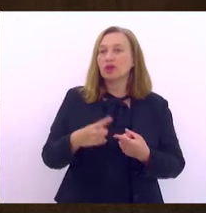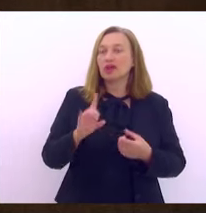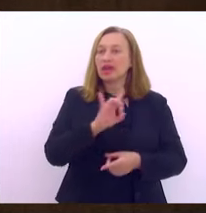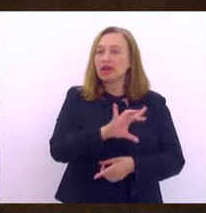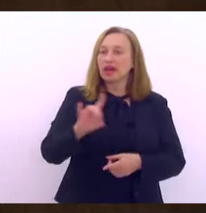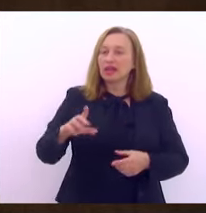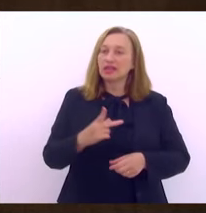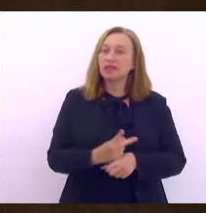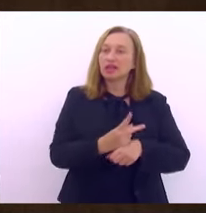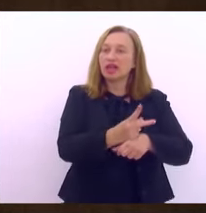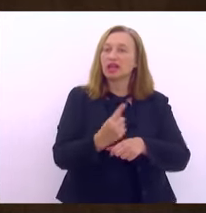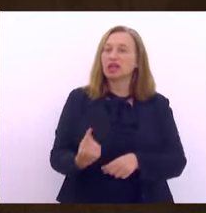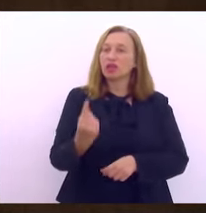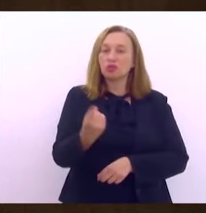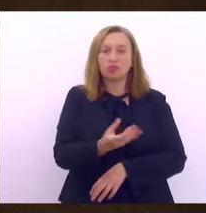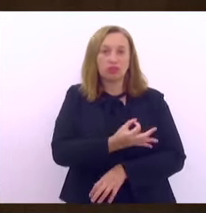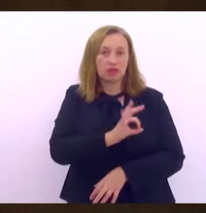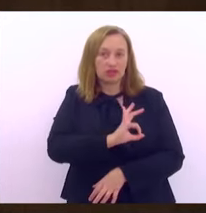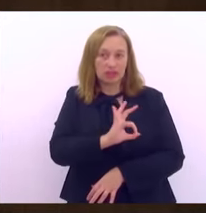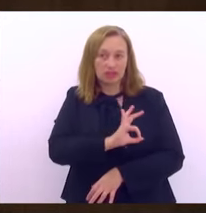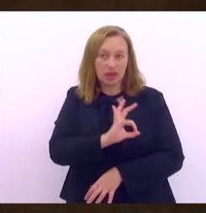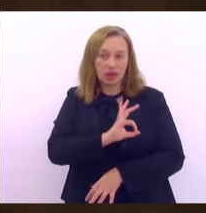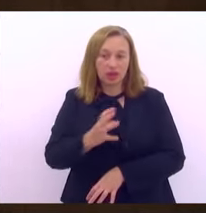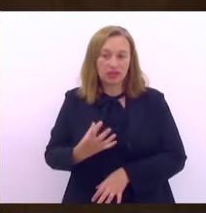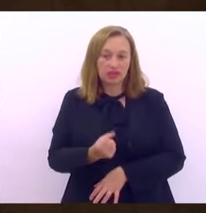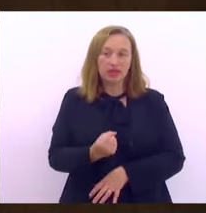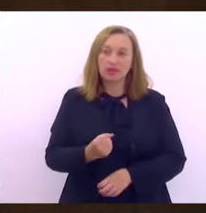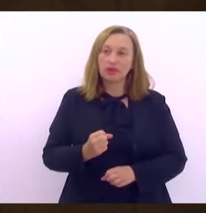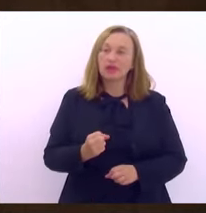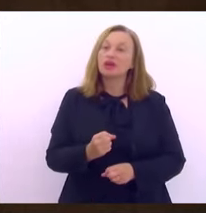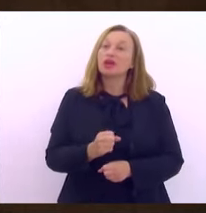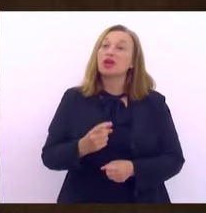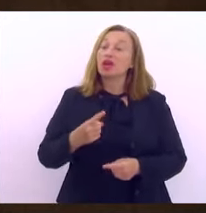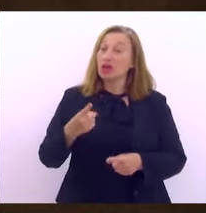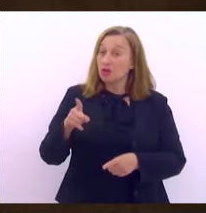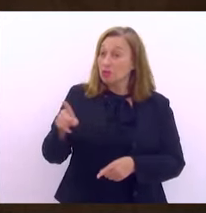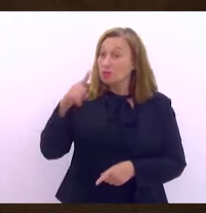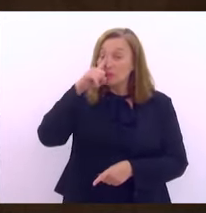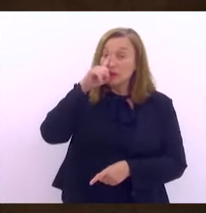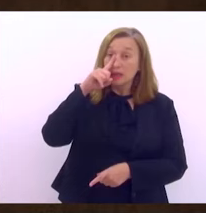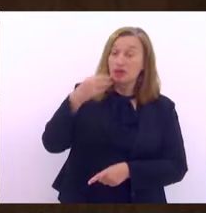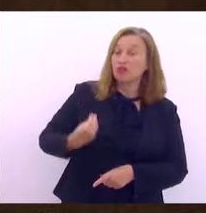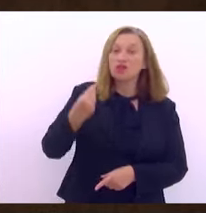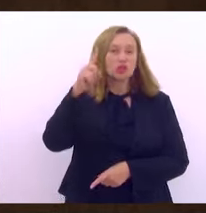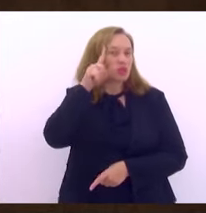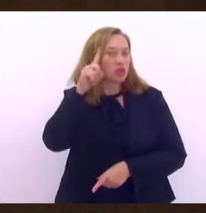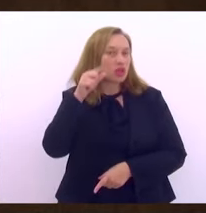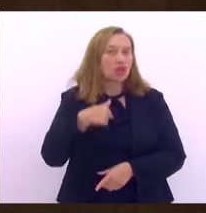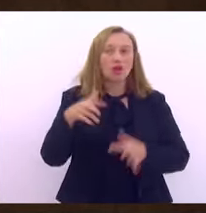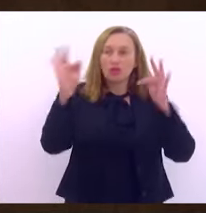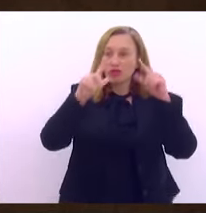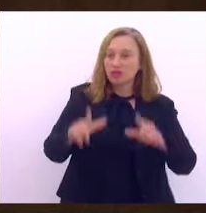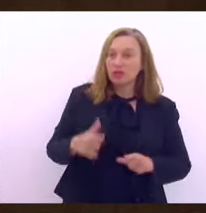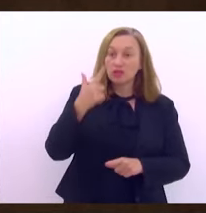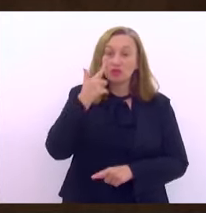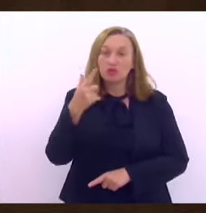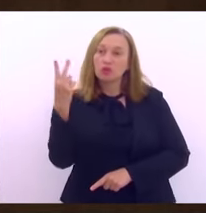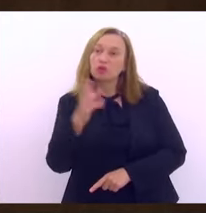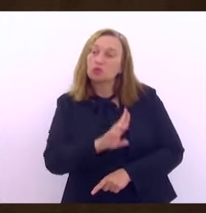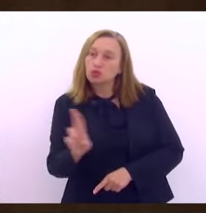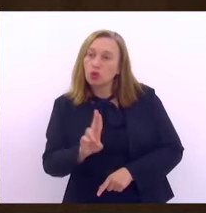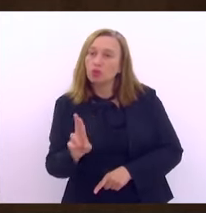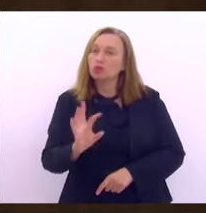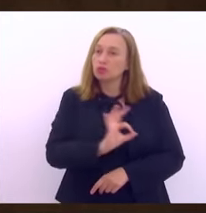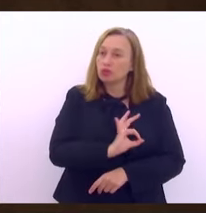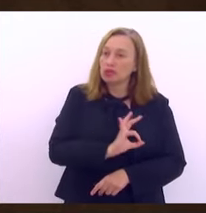medalha que um policial aqui ganha é muito. Eles colocam sua vida em risco todos os dias. Então, fico muito feliz quando eu vejo o nome de um